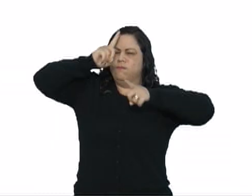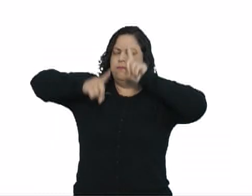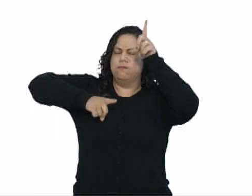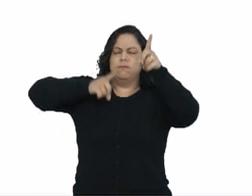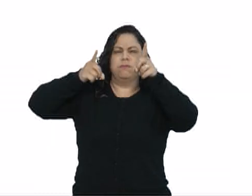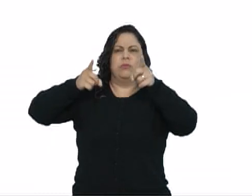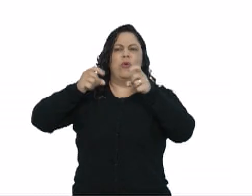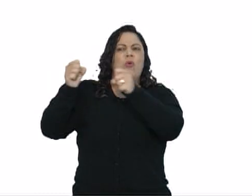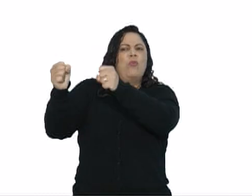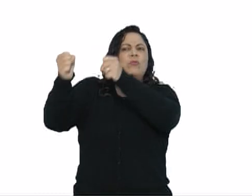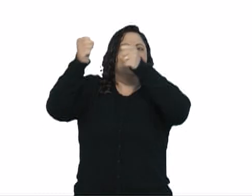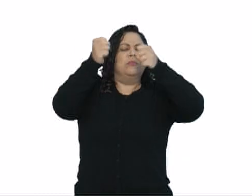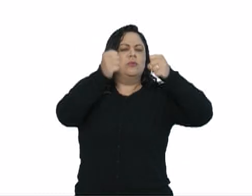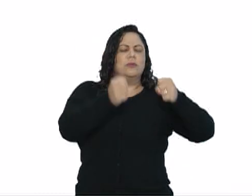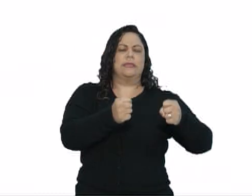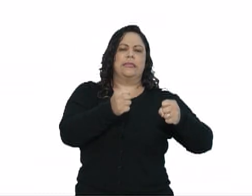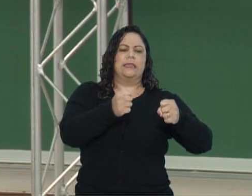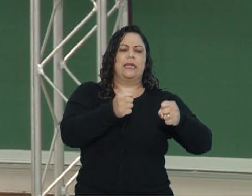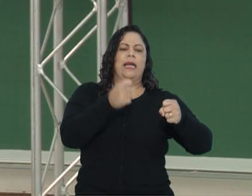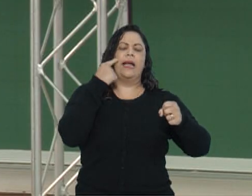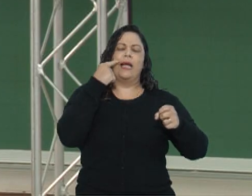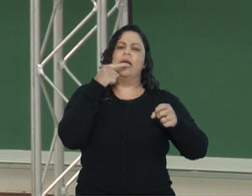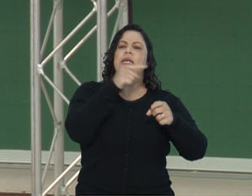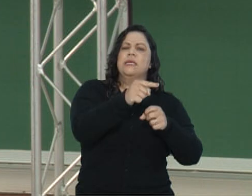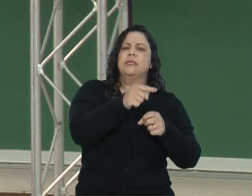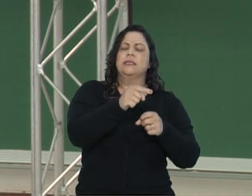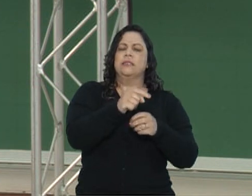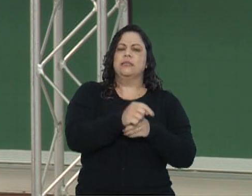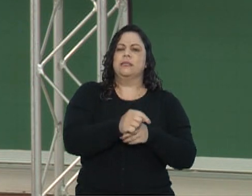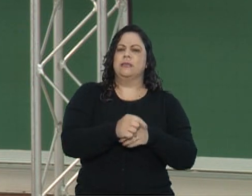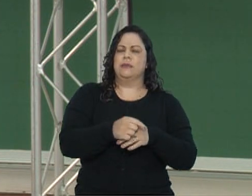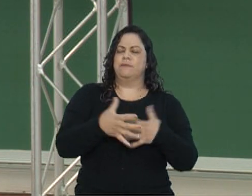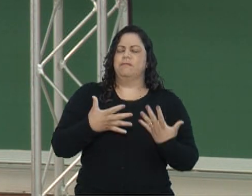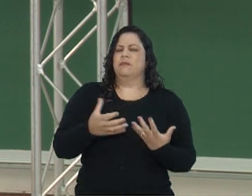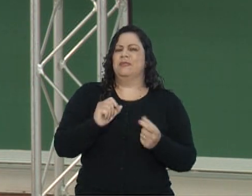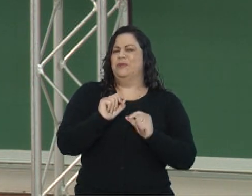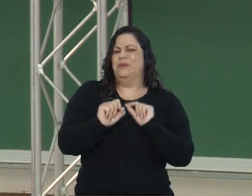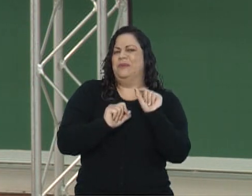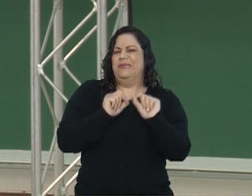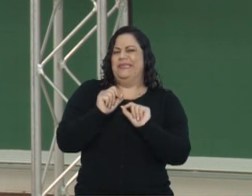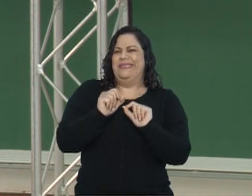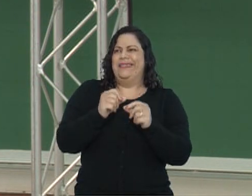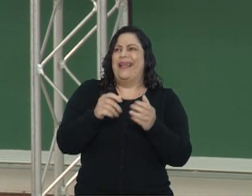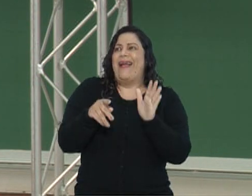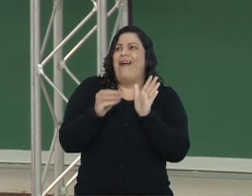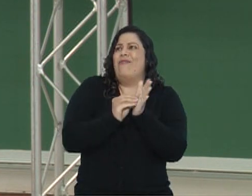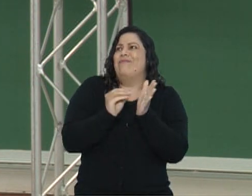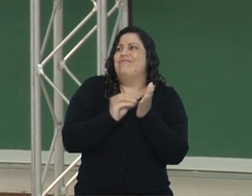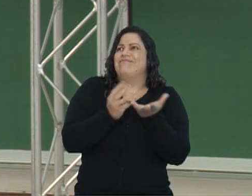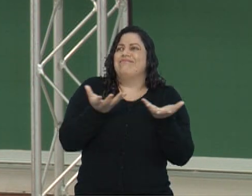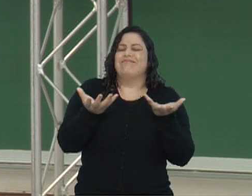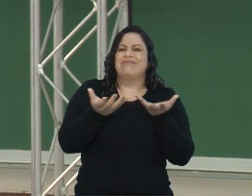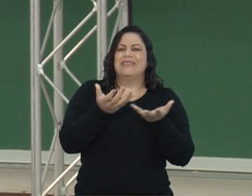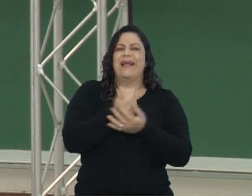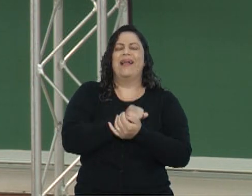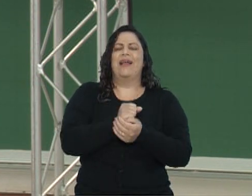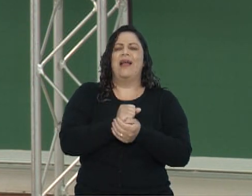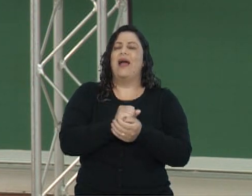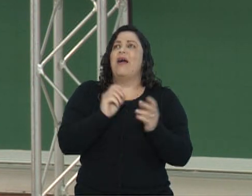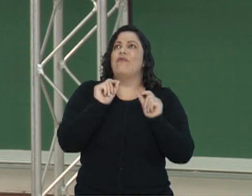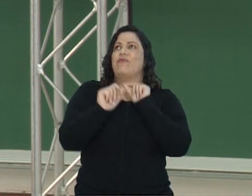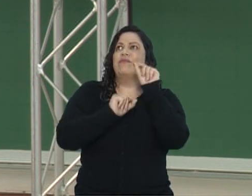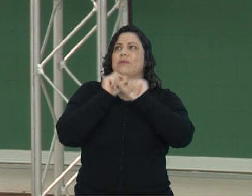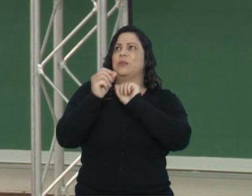né, que traz ao povo, ou aquele cidadão, uma certa apatia, quer dizer, uma falta de crédito, um certo